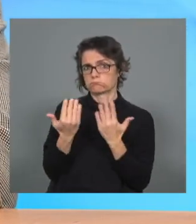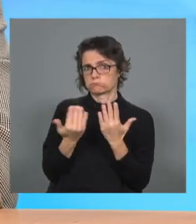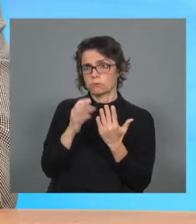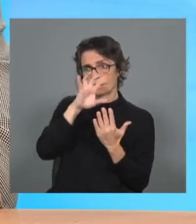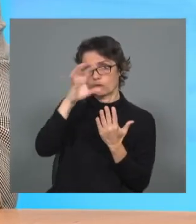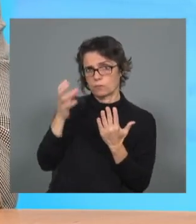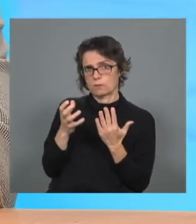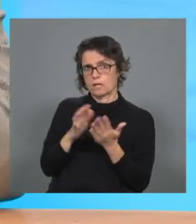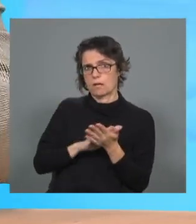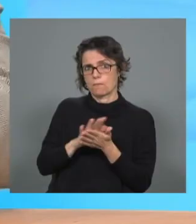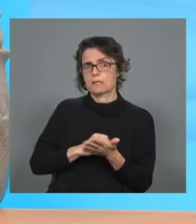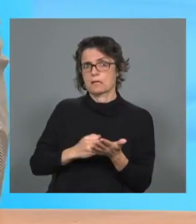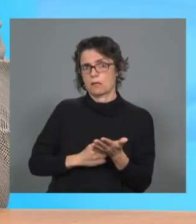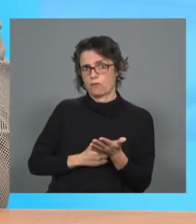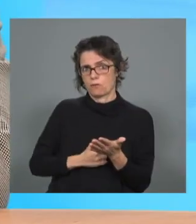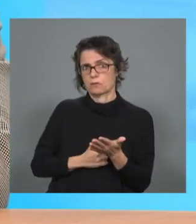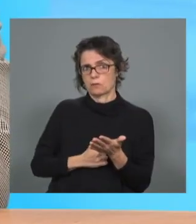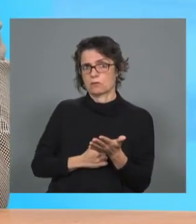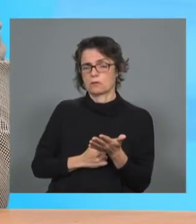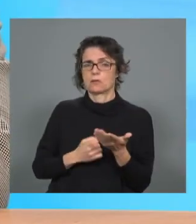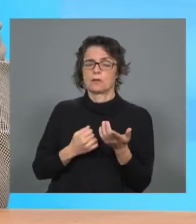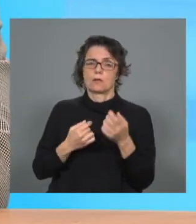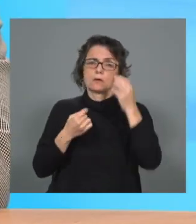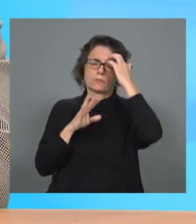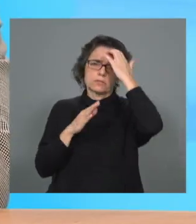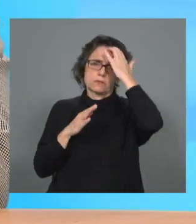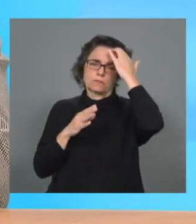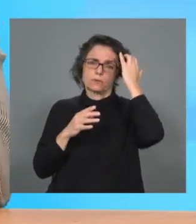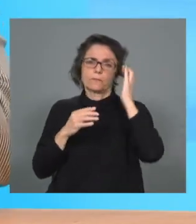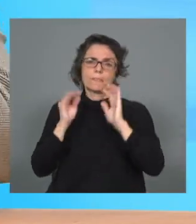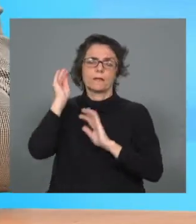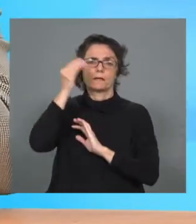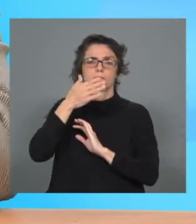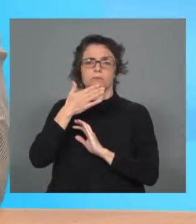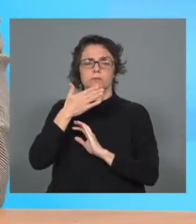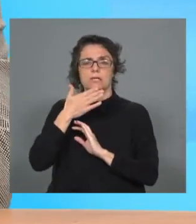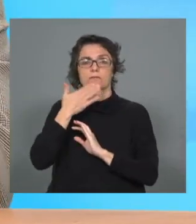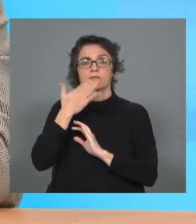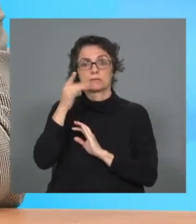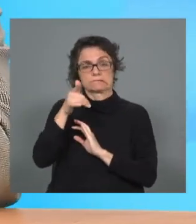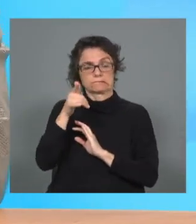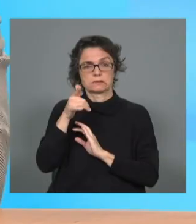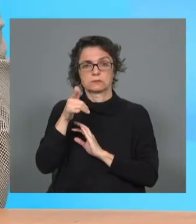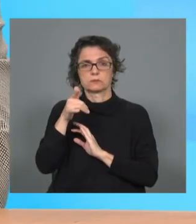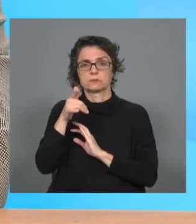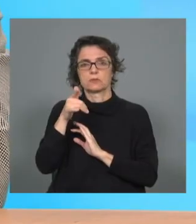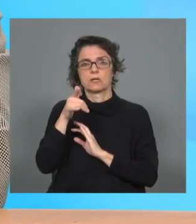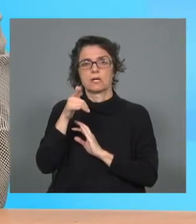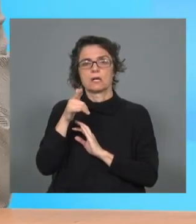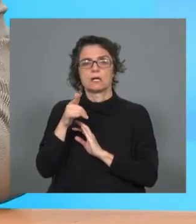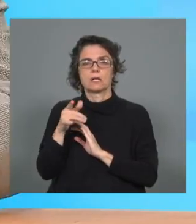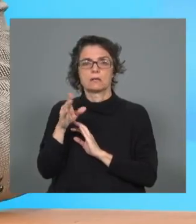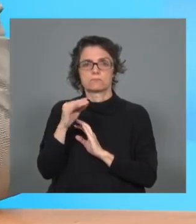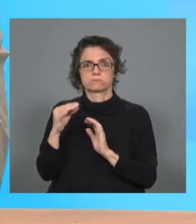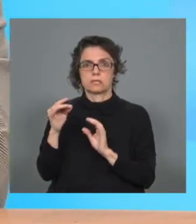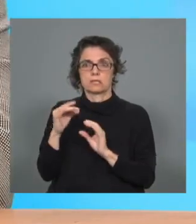matriz católica, vamos dizer, desde a República Checa, que é o país mais secularizado da Europa, entre aspas, católica, para simplificar, a Europa católica,